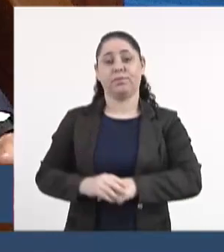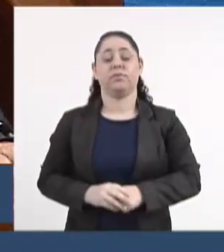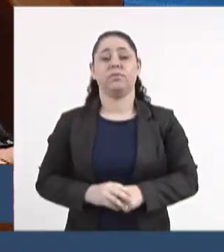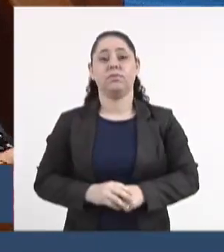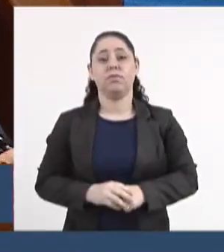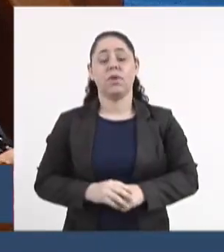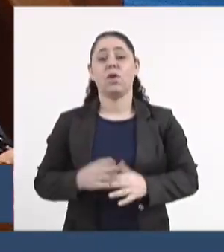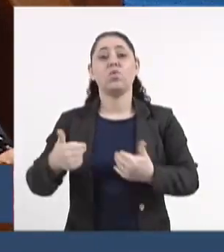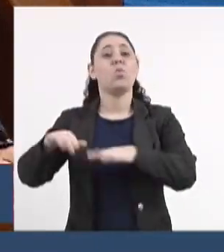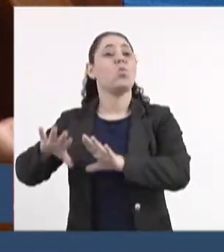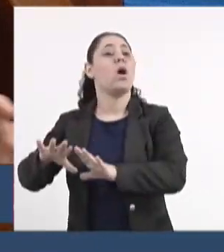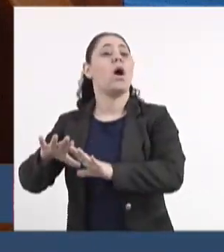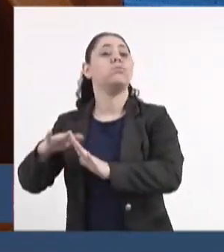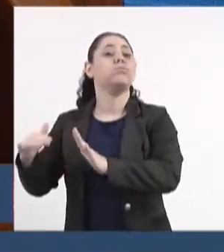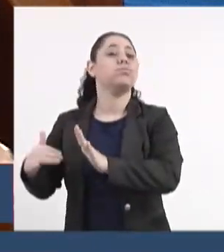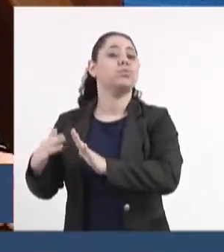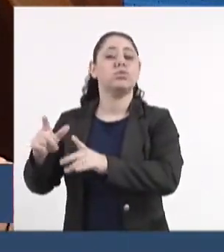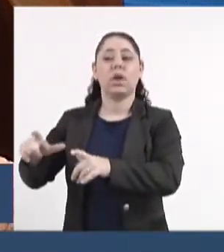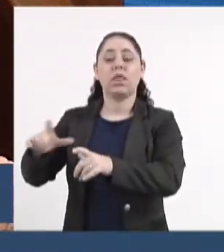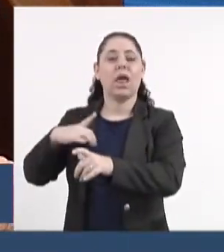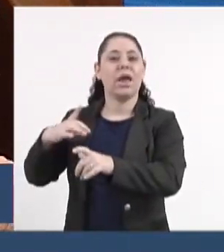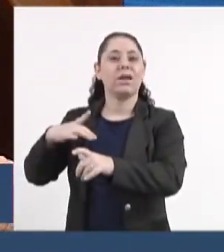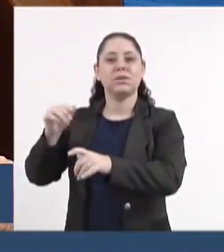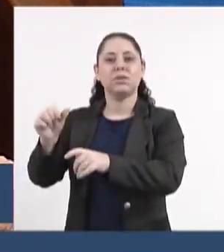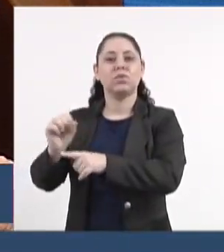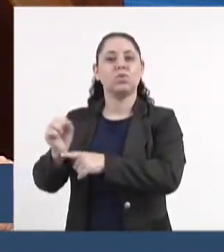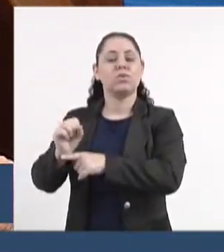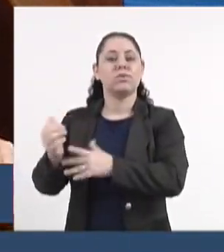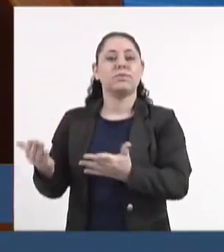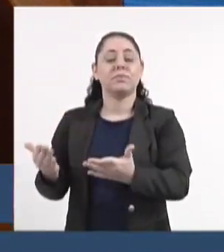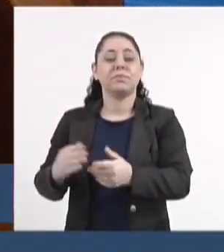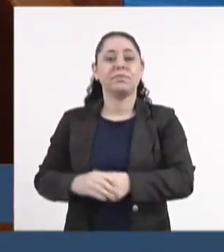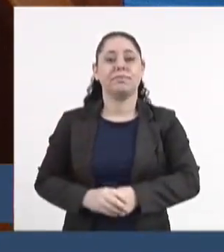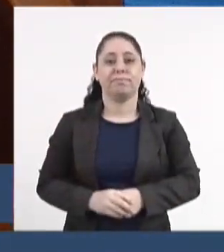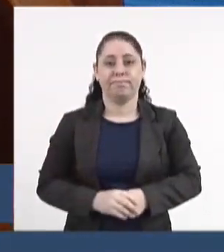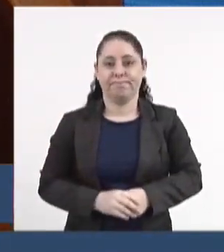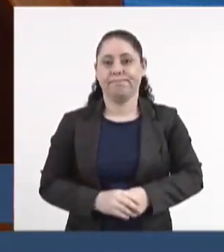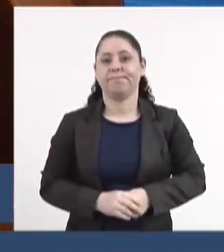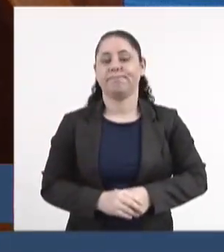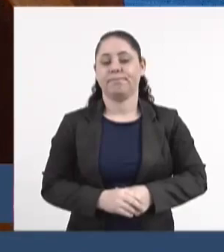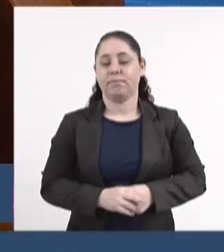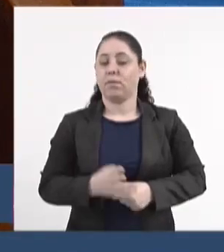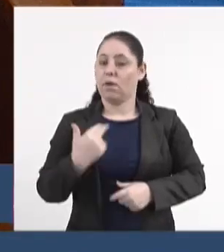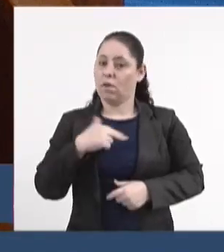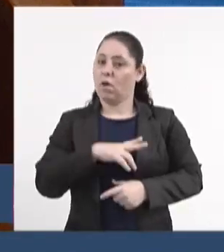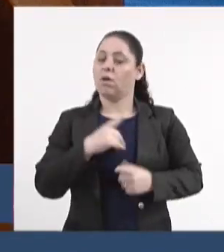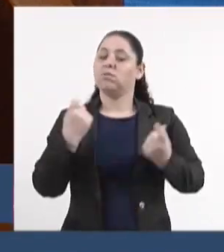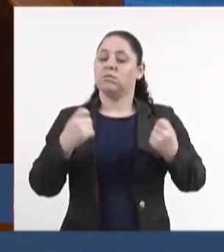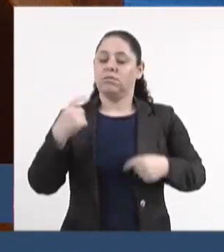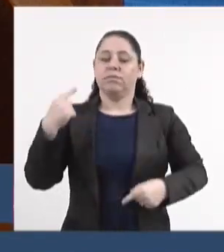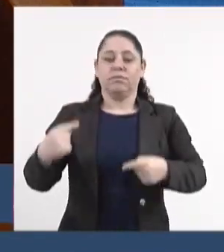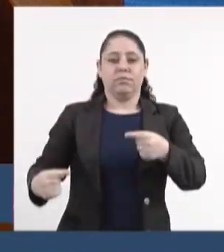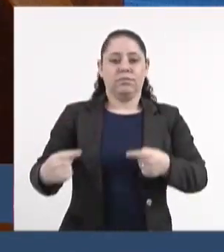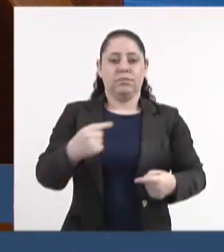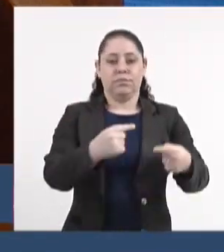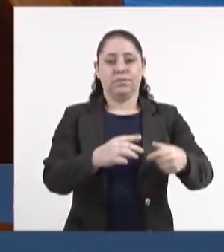E o resto? E o que sobrou? Então, nós temos que